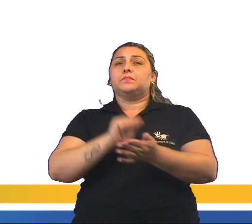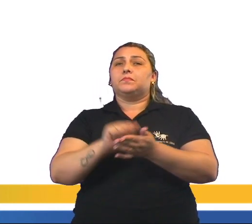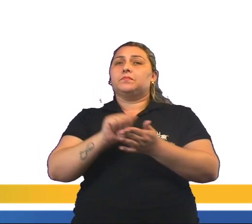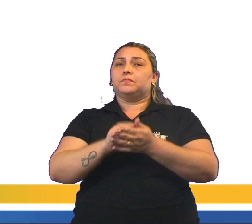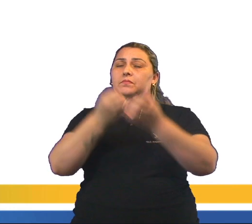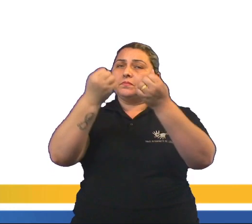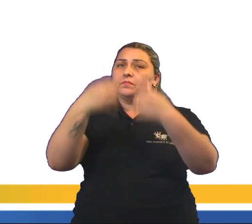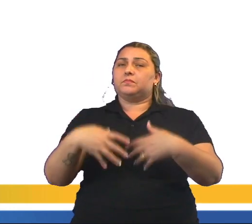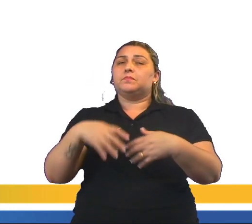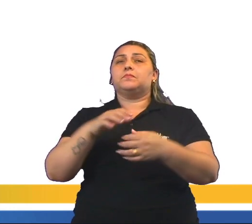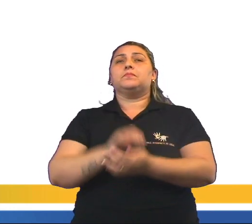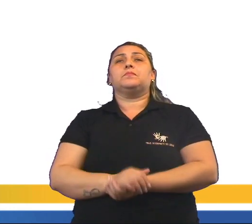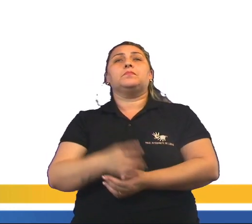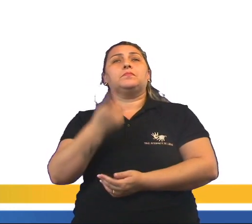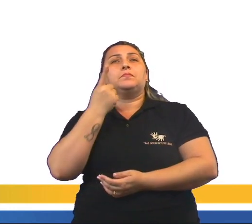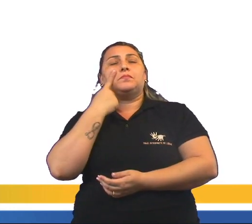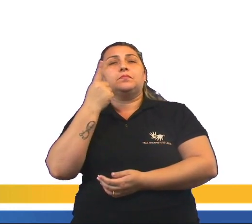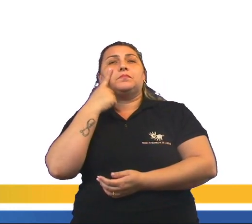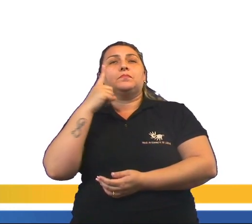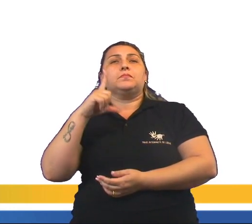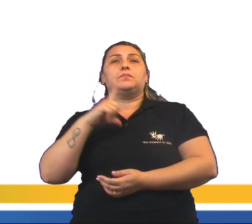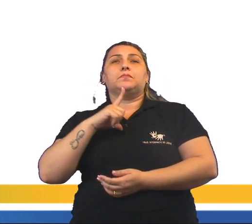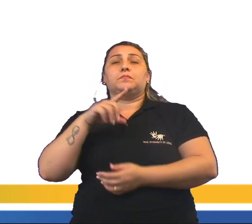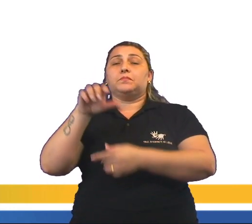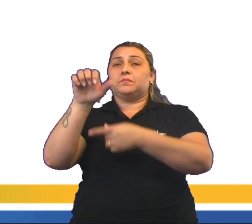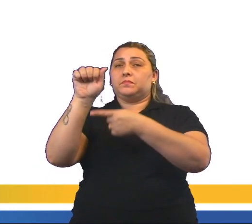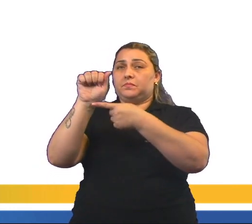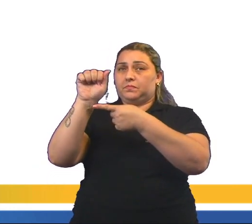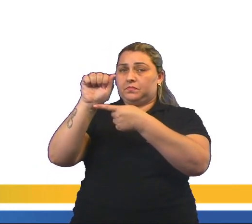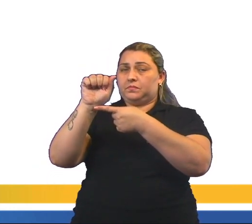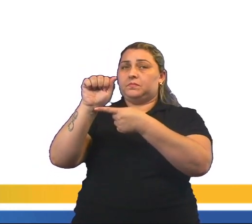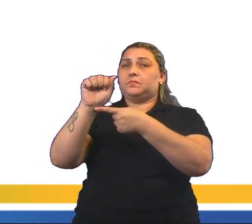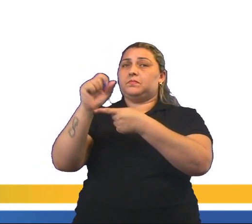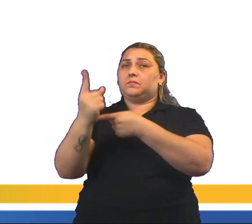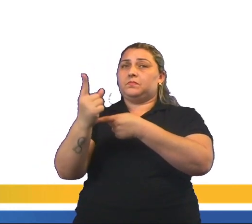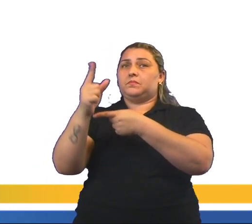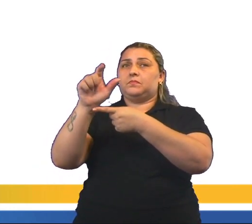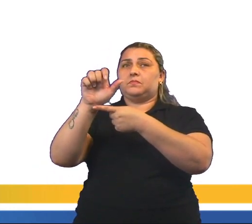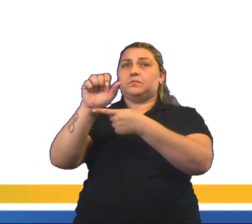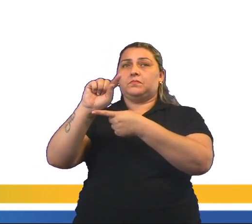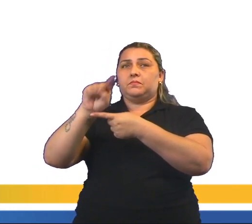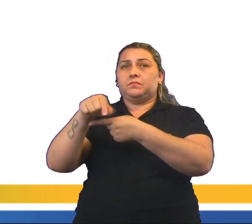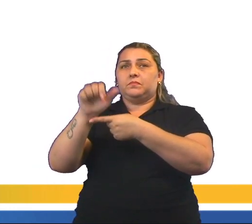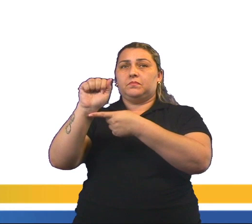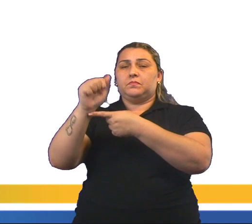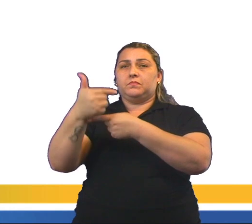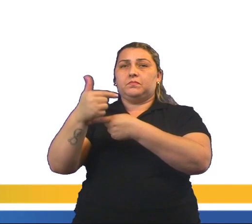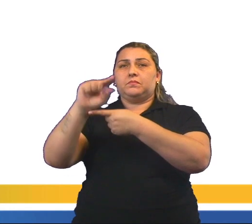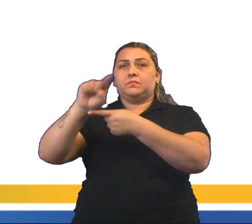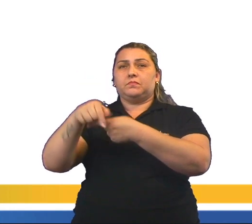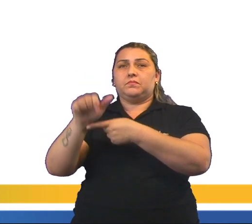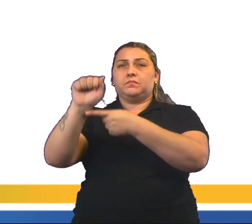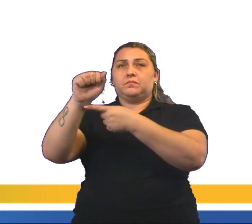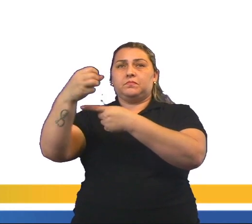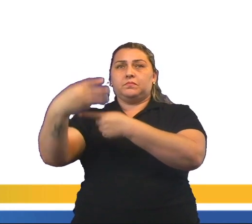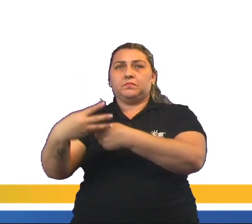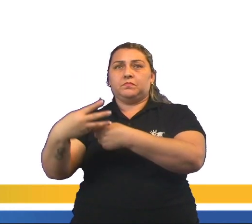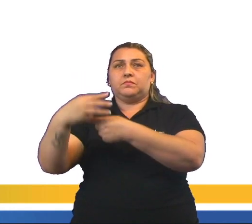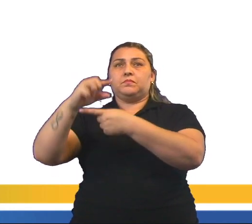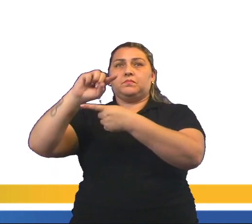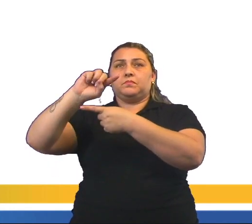tá escrito eu vou falar aqui no meio Observe Aqui nós temos esse a Zinho aí a um, a